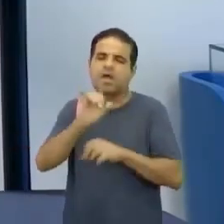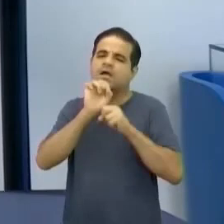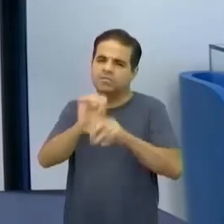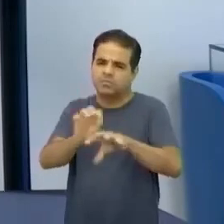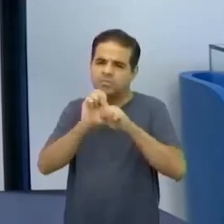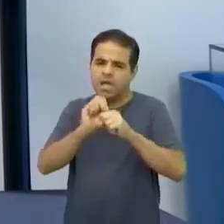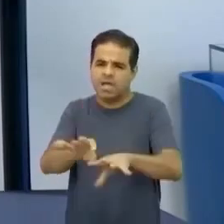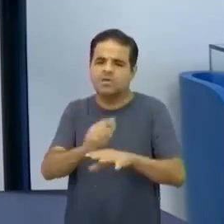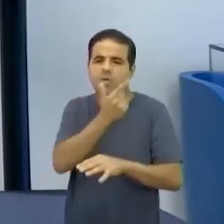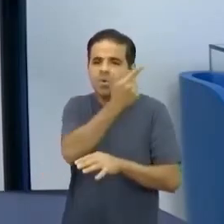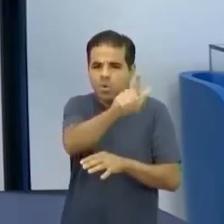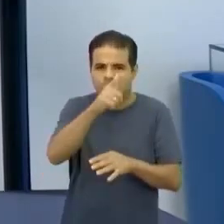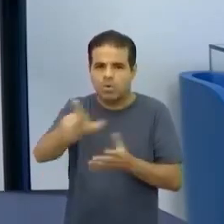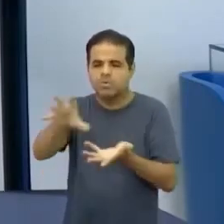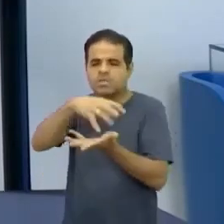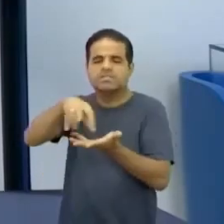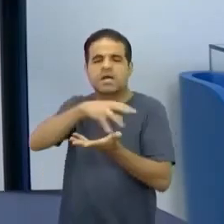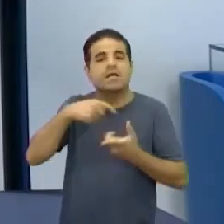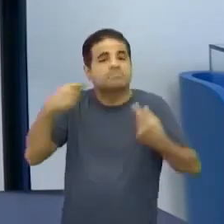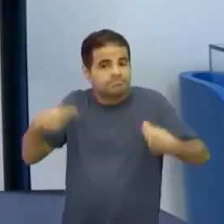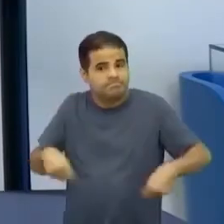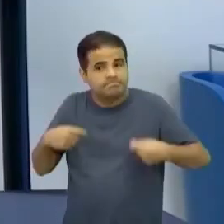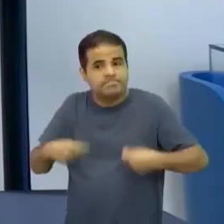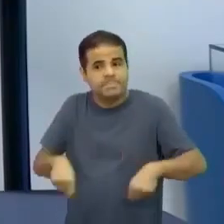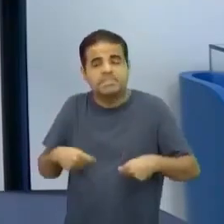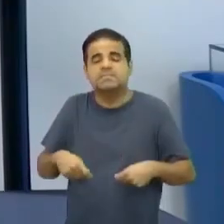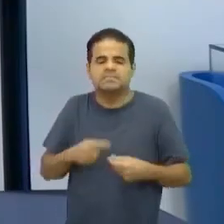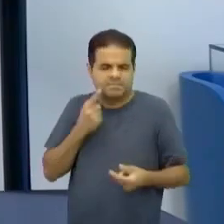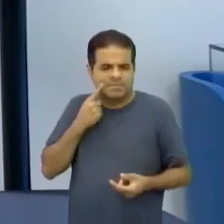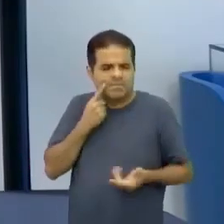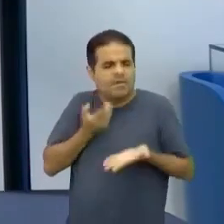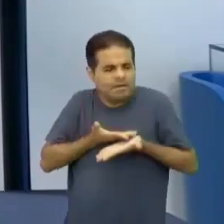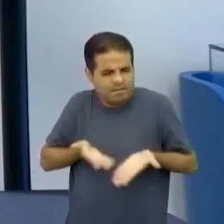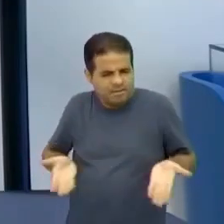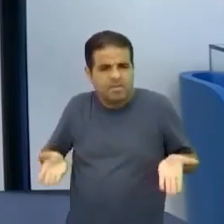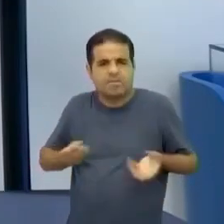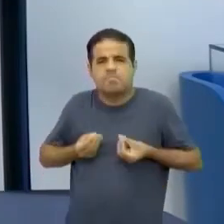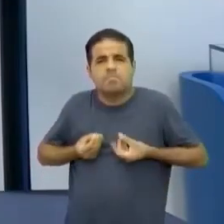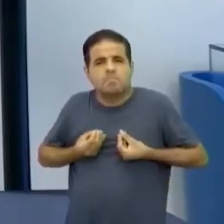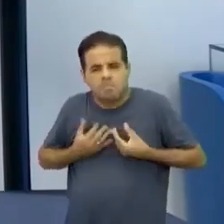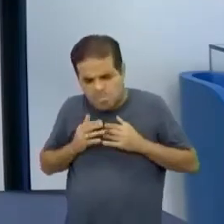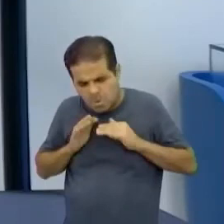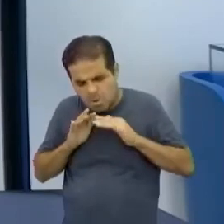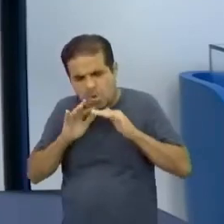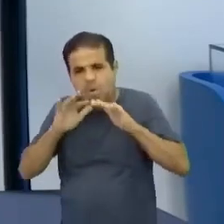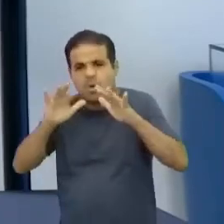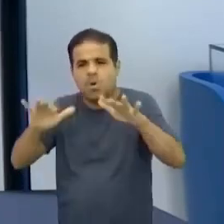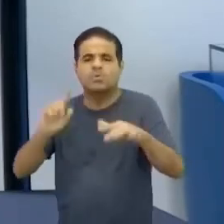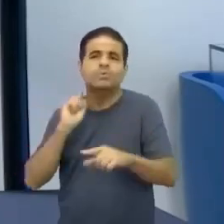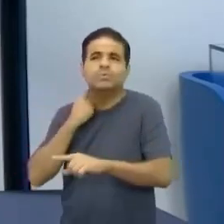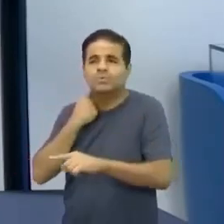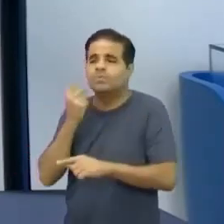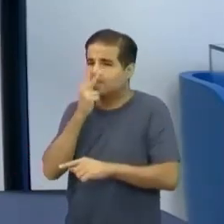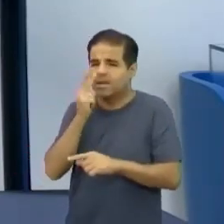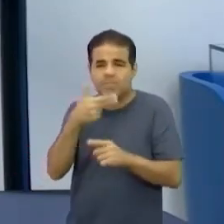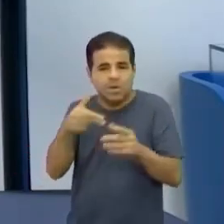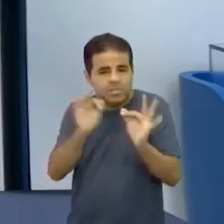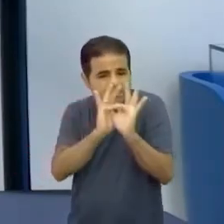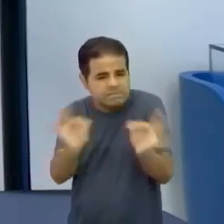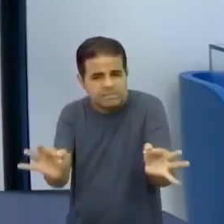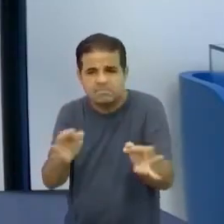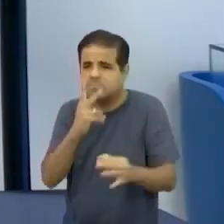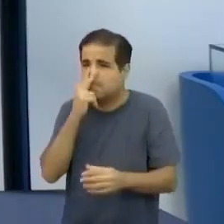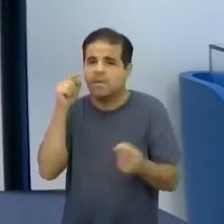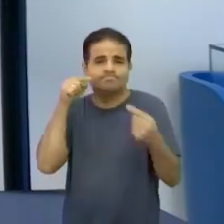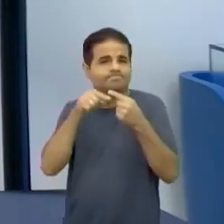nós temos várias outras áreas que necessitam disso. Então, você está vendo como é que é? A poluição parece uma coisa simples, parece uma coisa